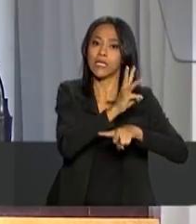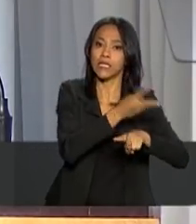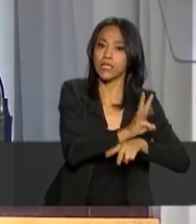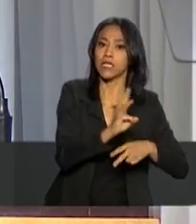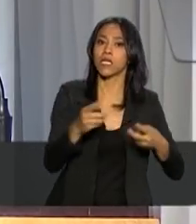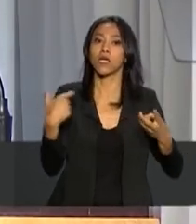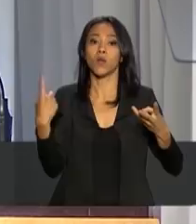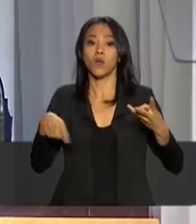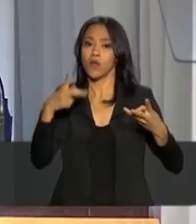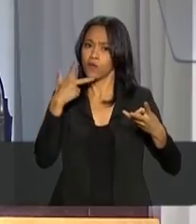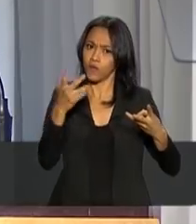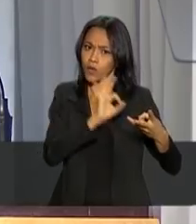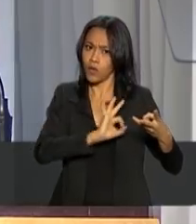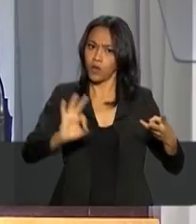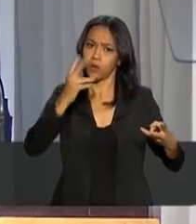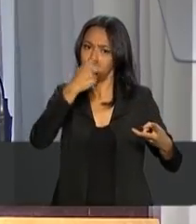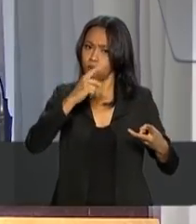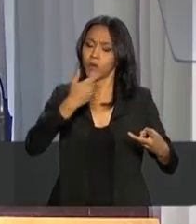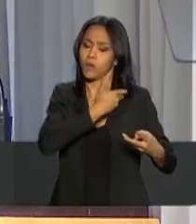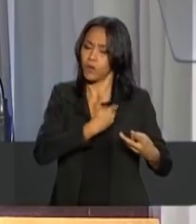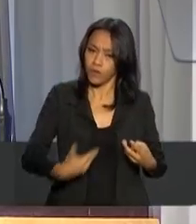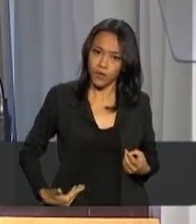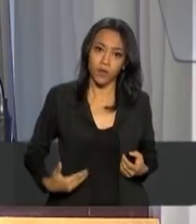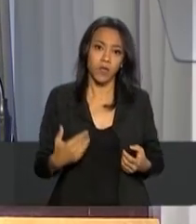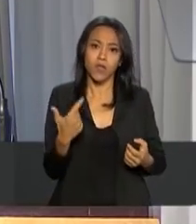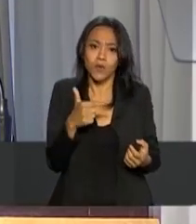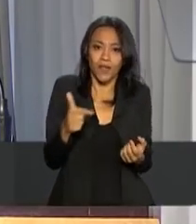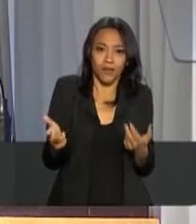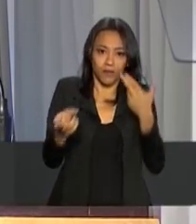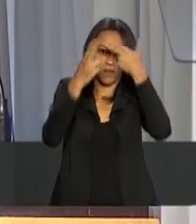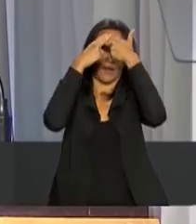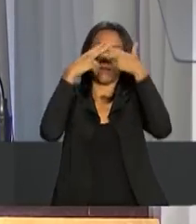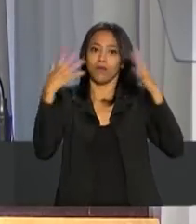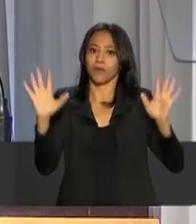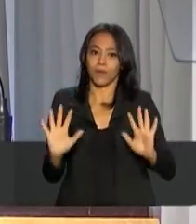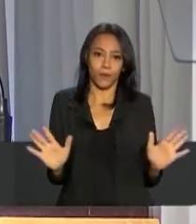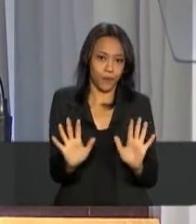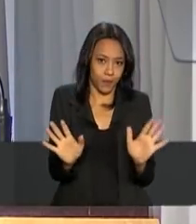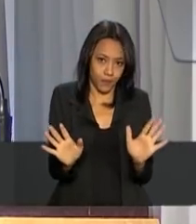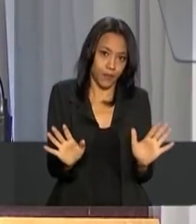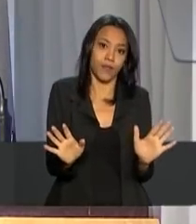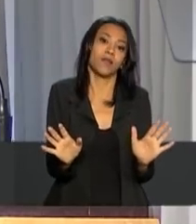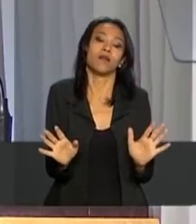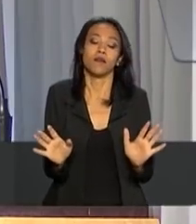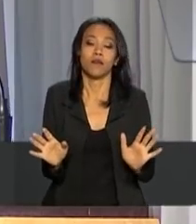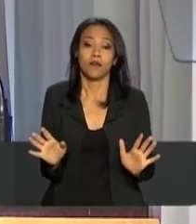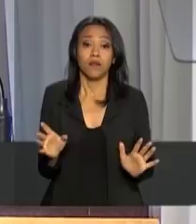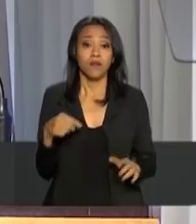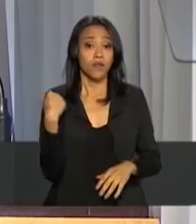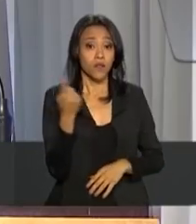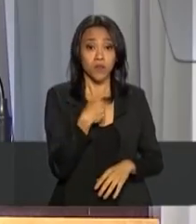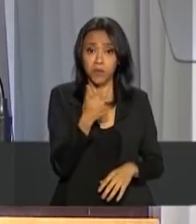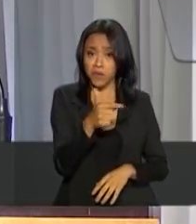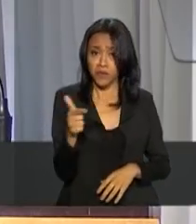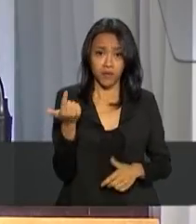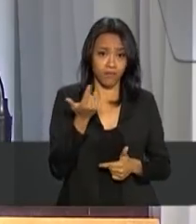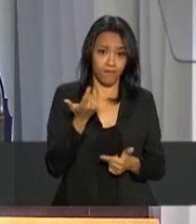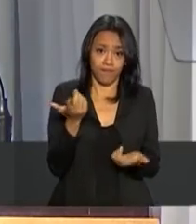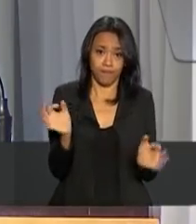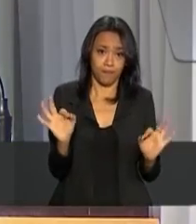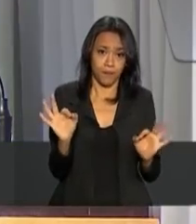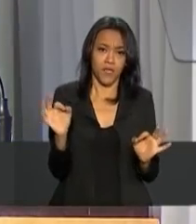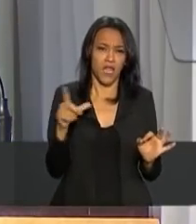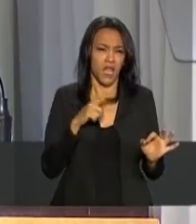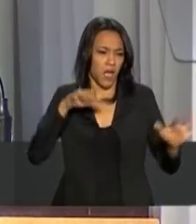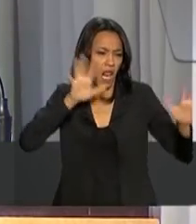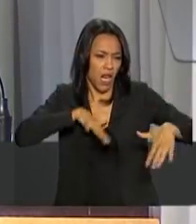do seu governo. Isso se deu sem traumas, porque depois daqueles 4, 5 meses inaugurais, iniciais, nós não tivemos esse problema no país. Não tinha